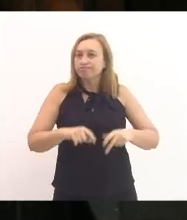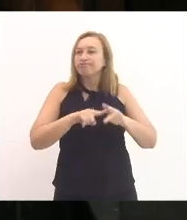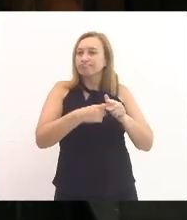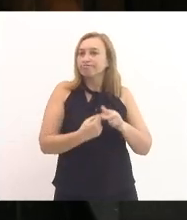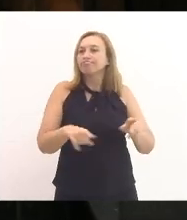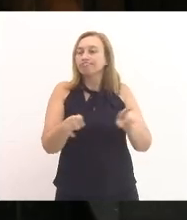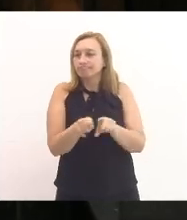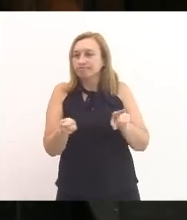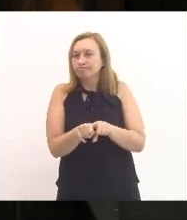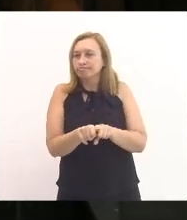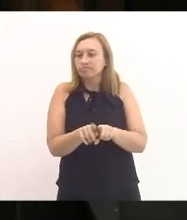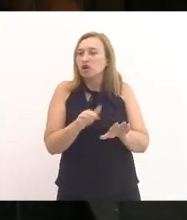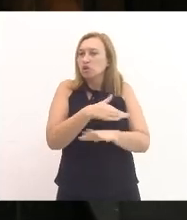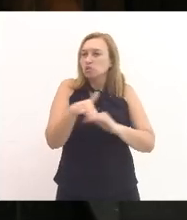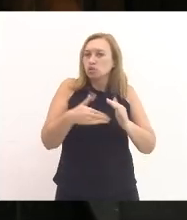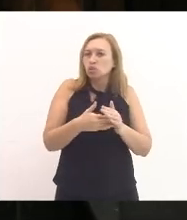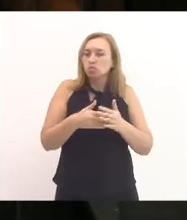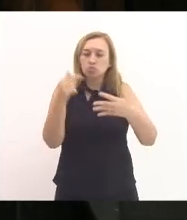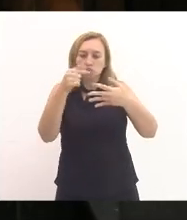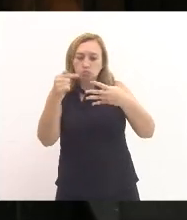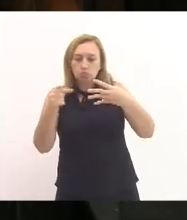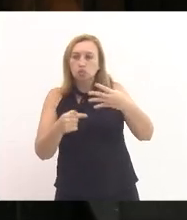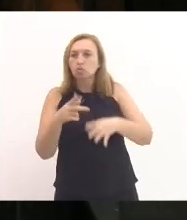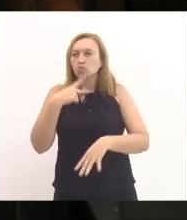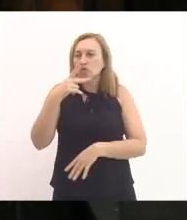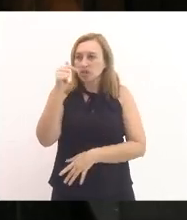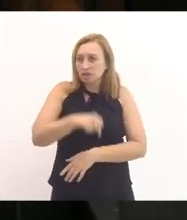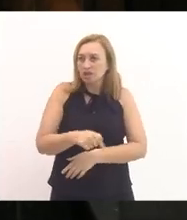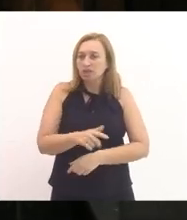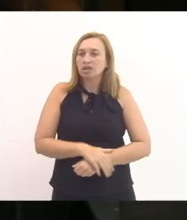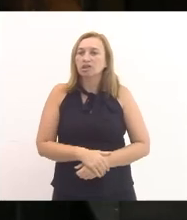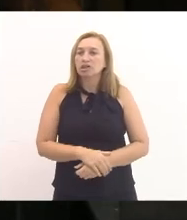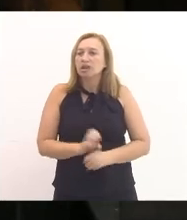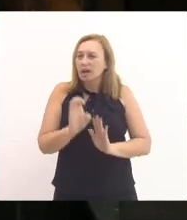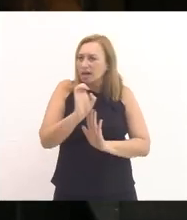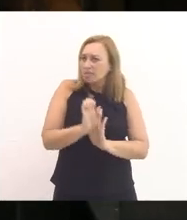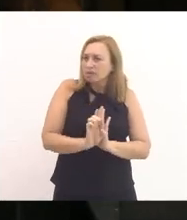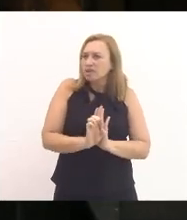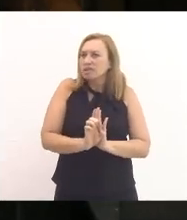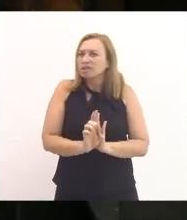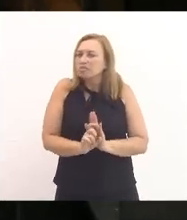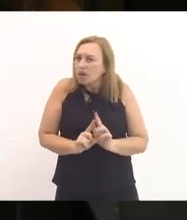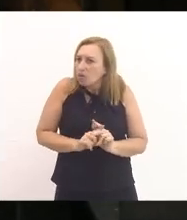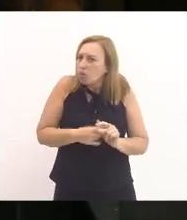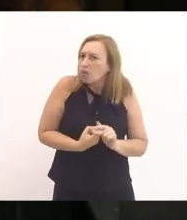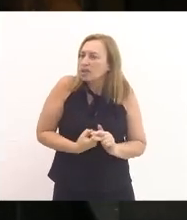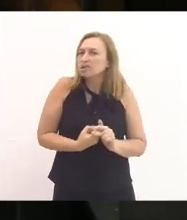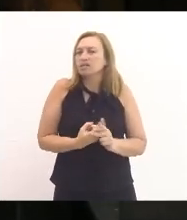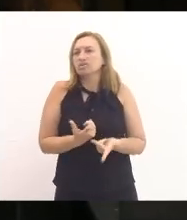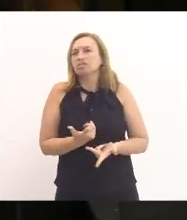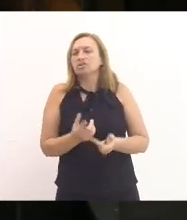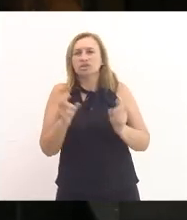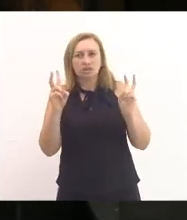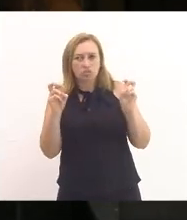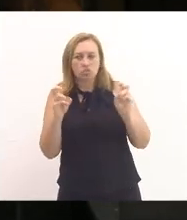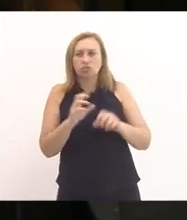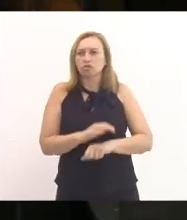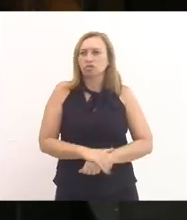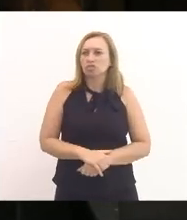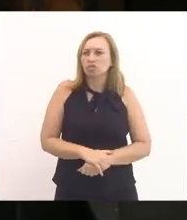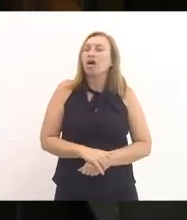também todos esses pontos que eu estou abordando aqui a emendas para correção desse ponto